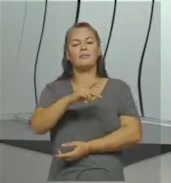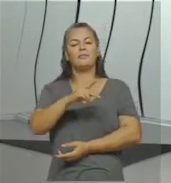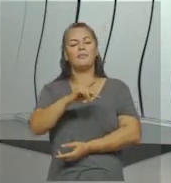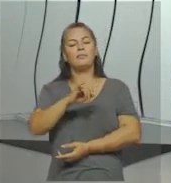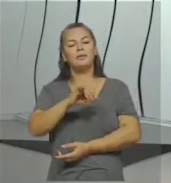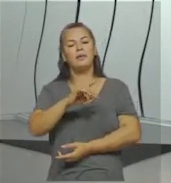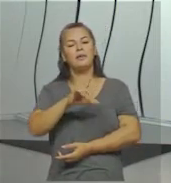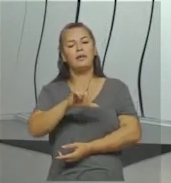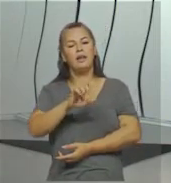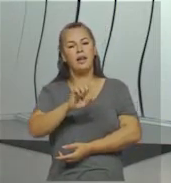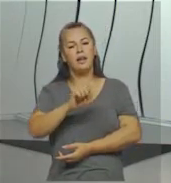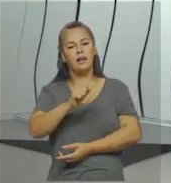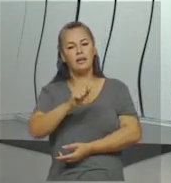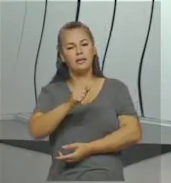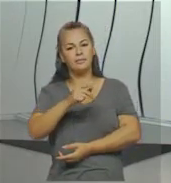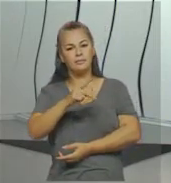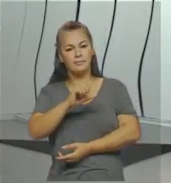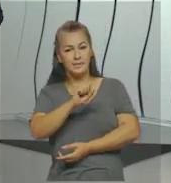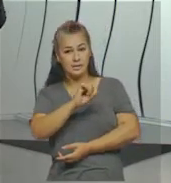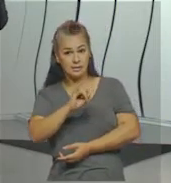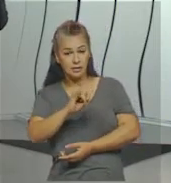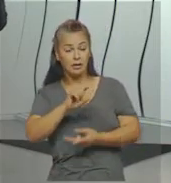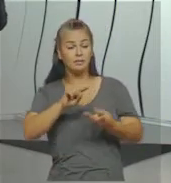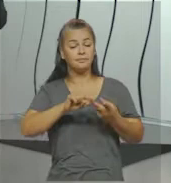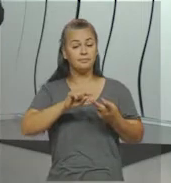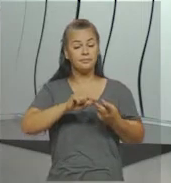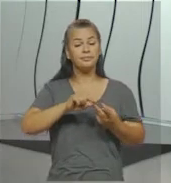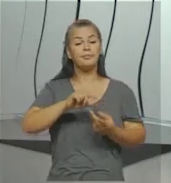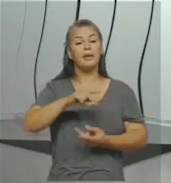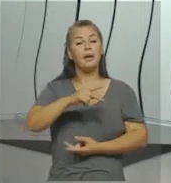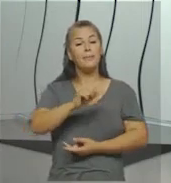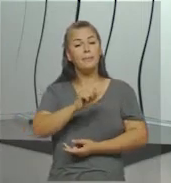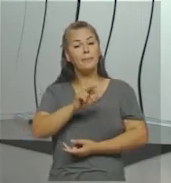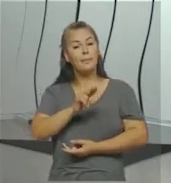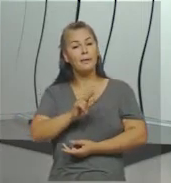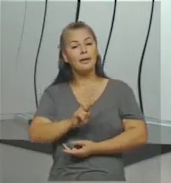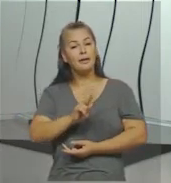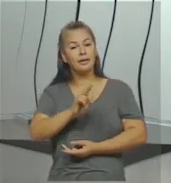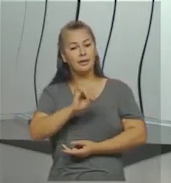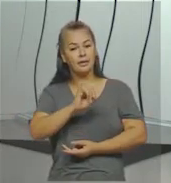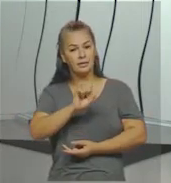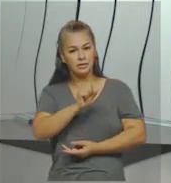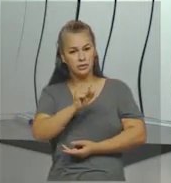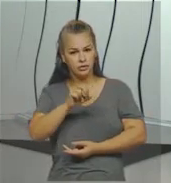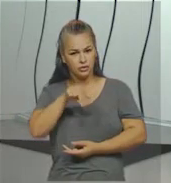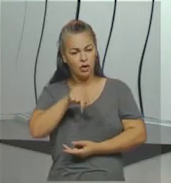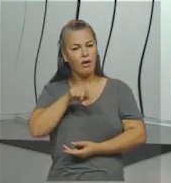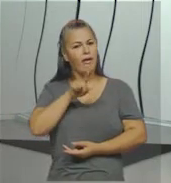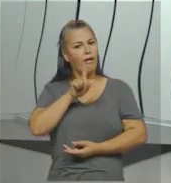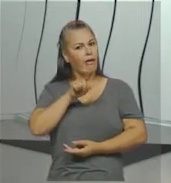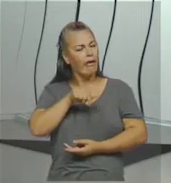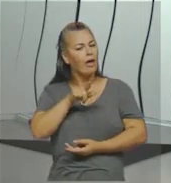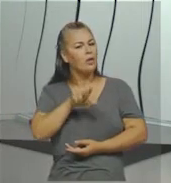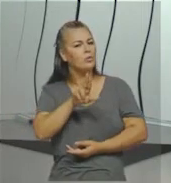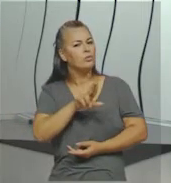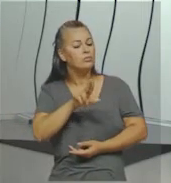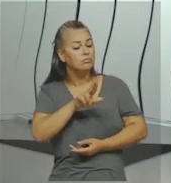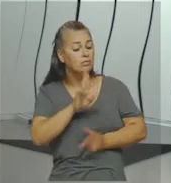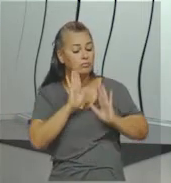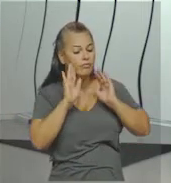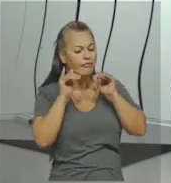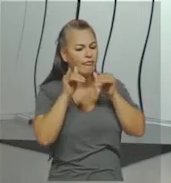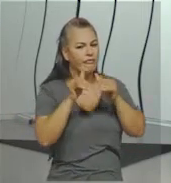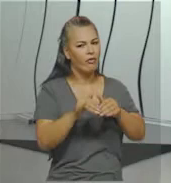algumas permissões para uso clínico da maconha, do canabidiol, que ele age aí, né,